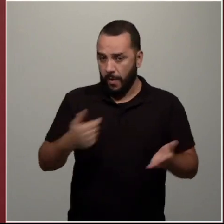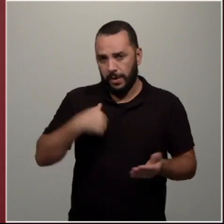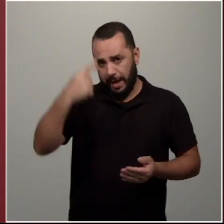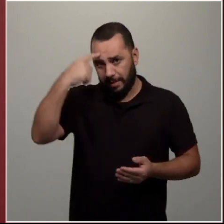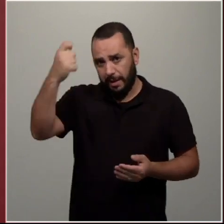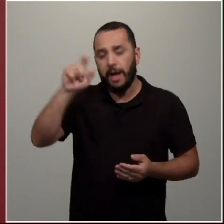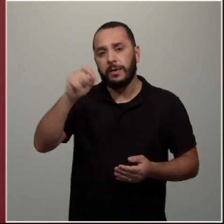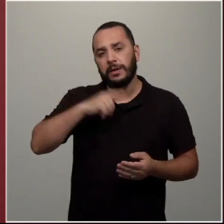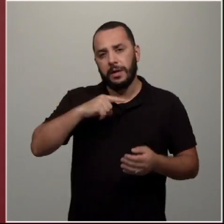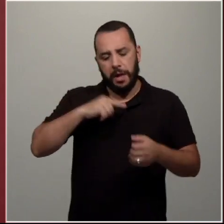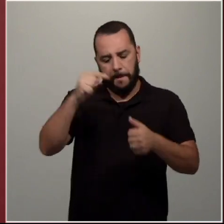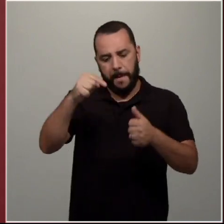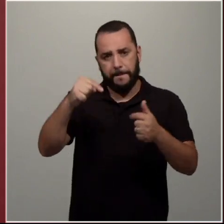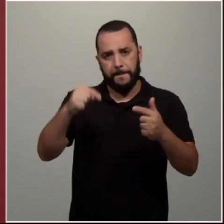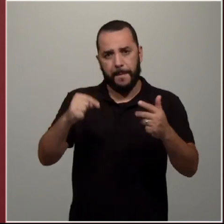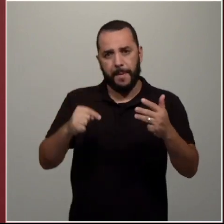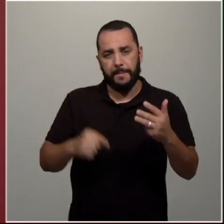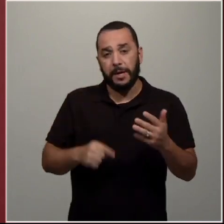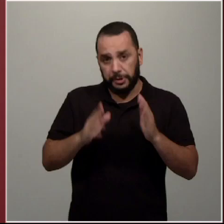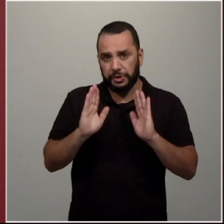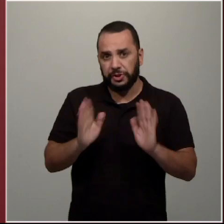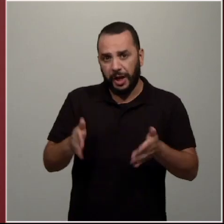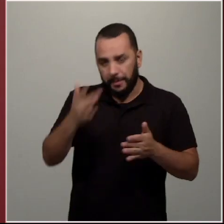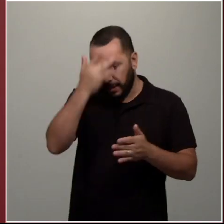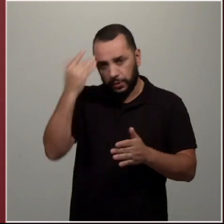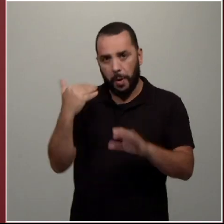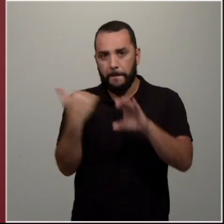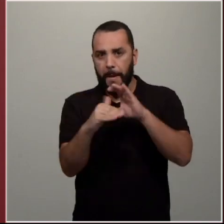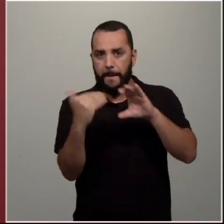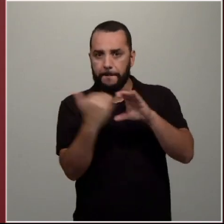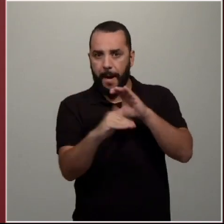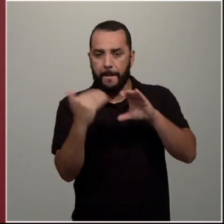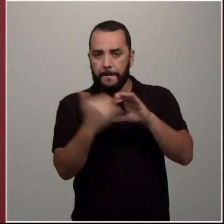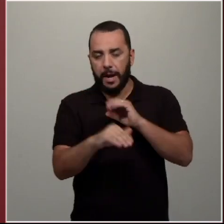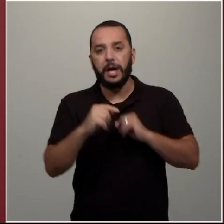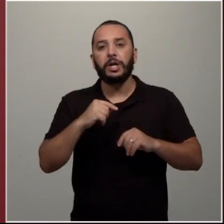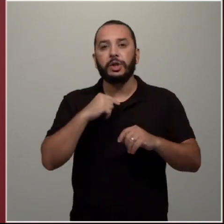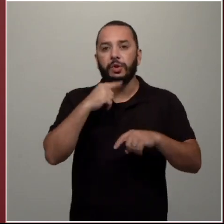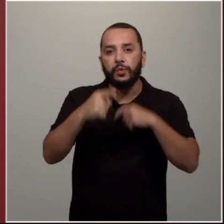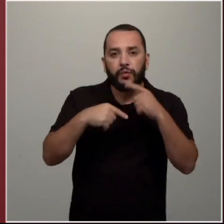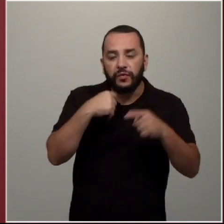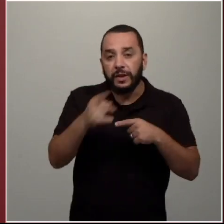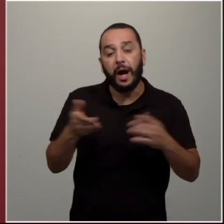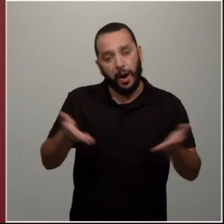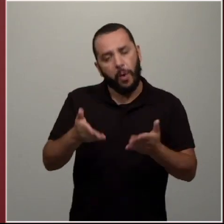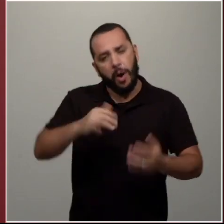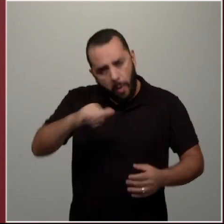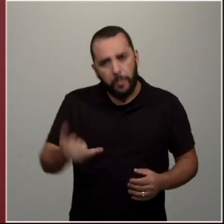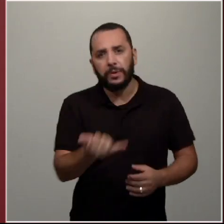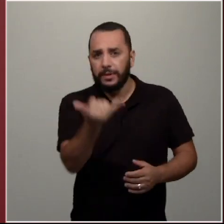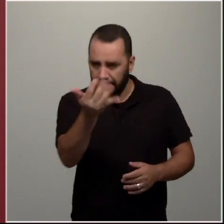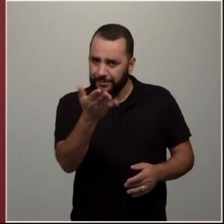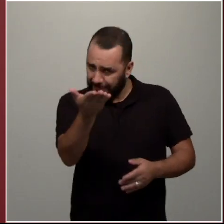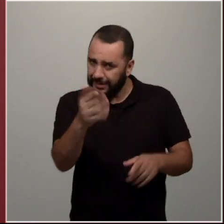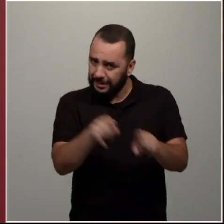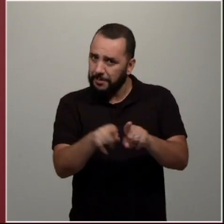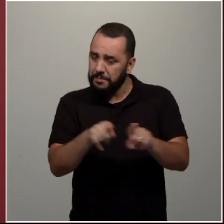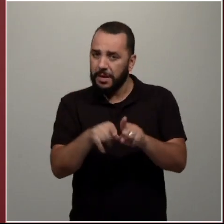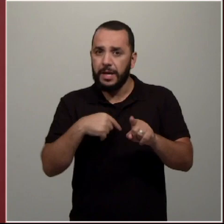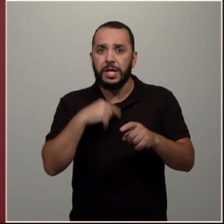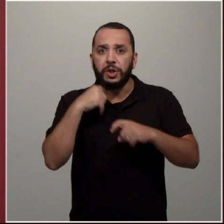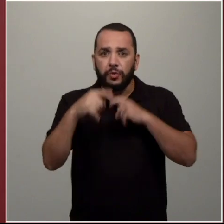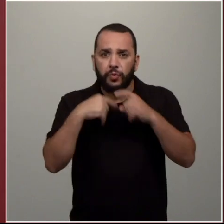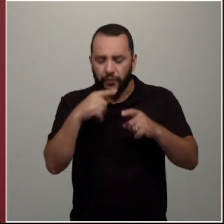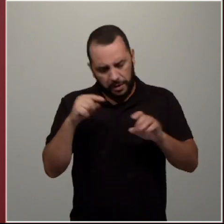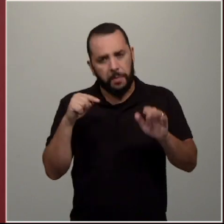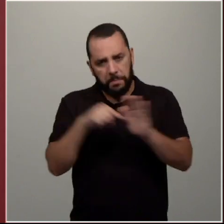pontos que já foram enviados de dúvidas e que vocês nem aproveita a oportunidade para enviar as dúvidas aqui ao longo